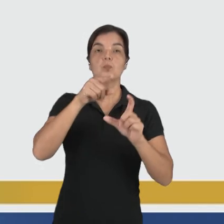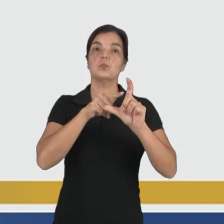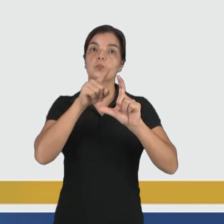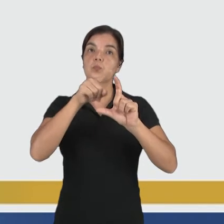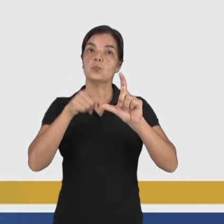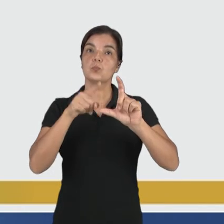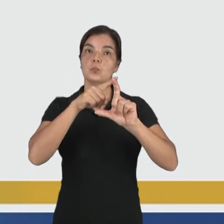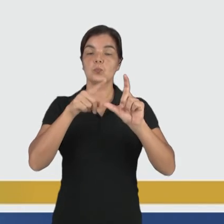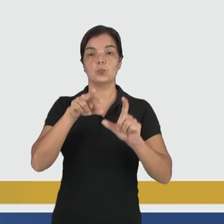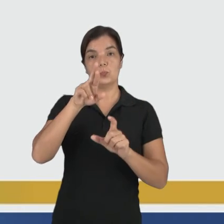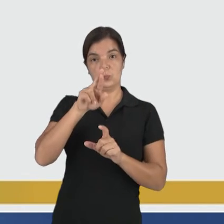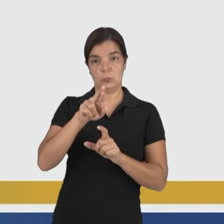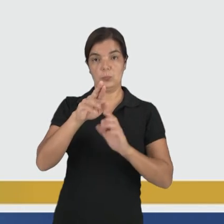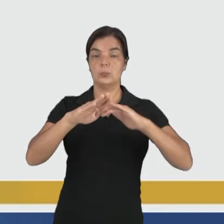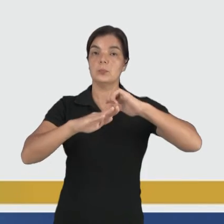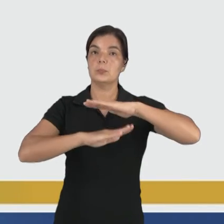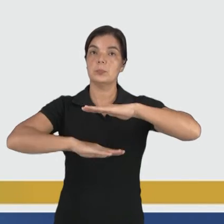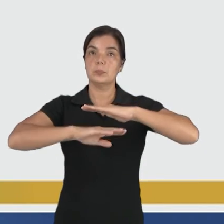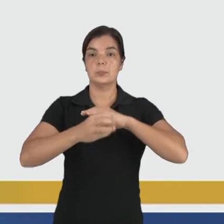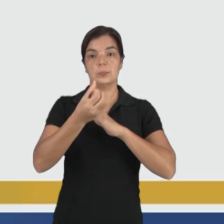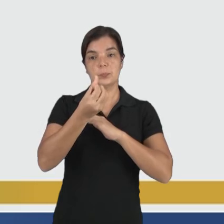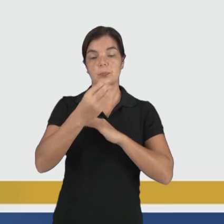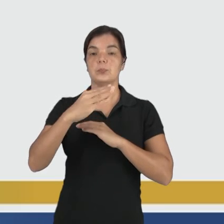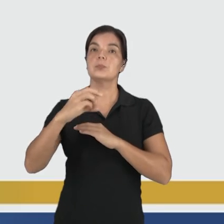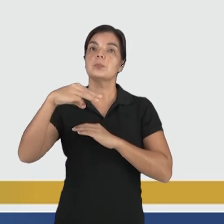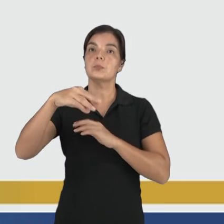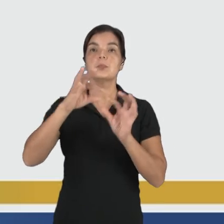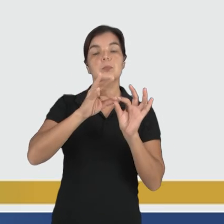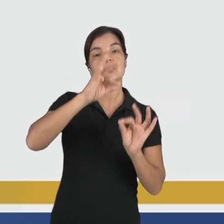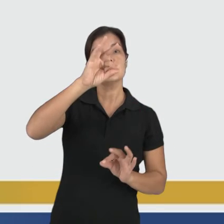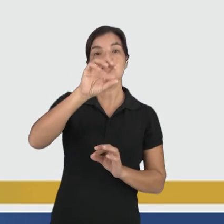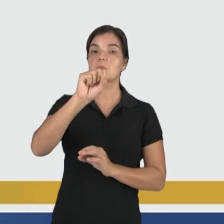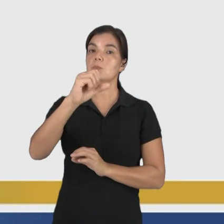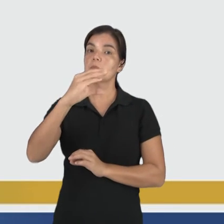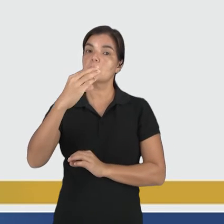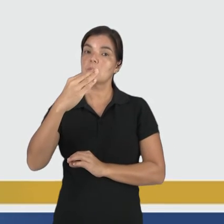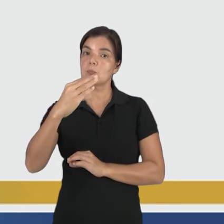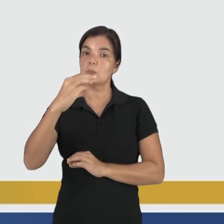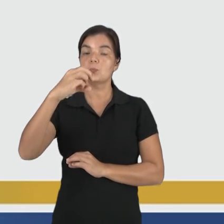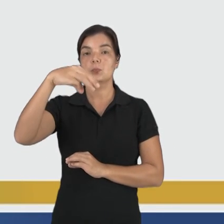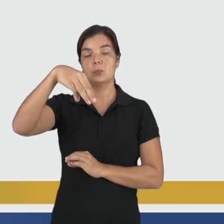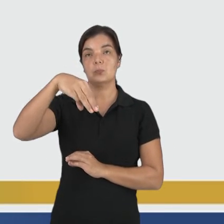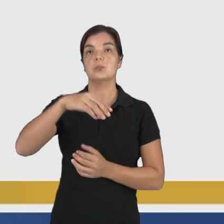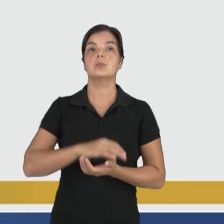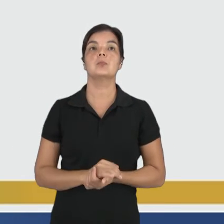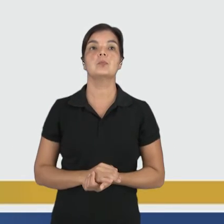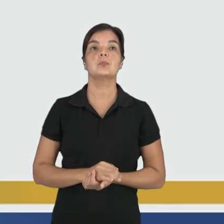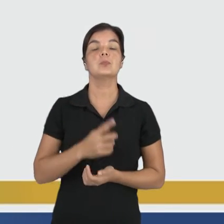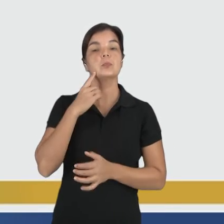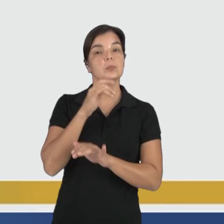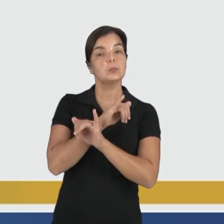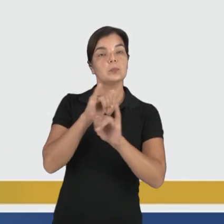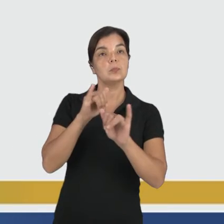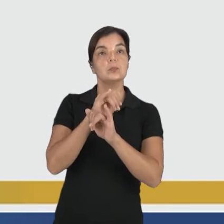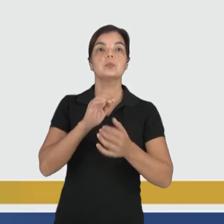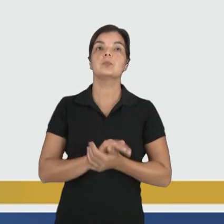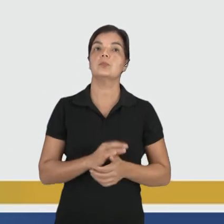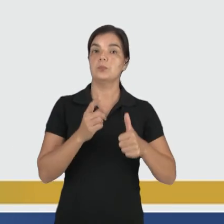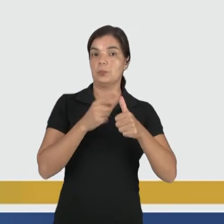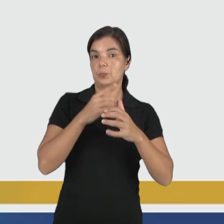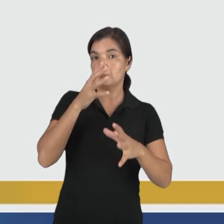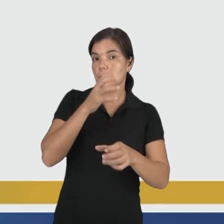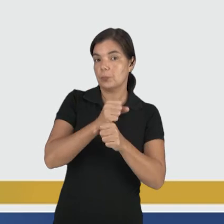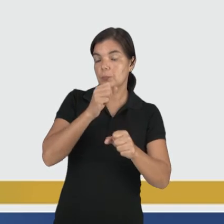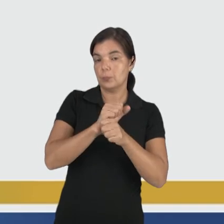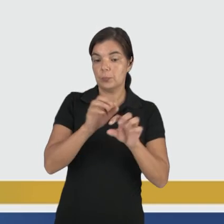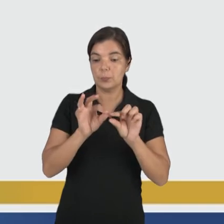tem raio de base 6 centímetros e altura de 8. E aí, segundo esses dados oferecidos, nós temos que calcular a